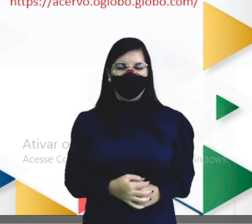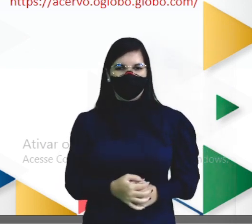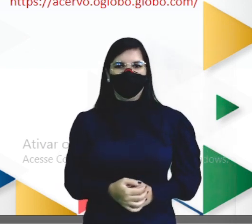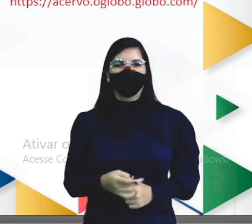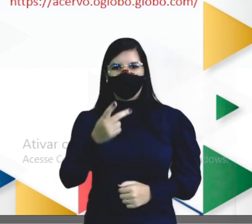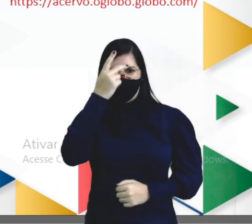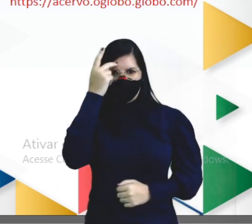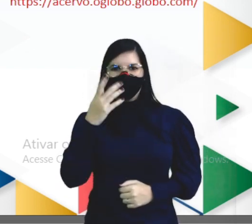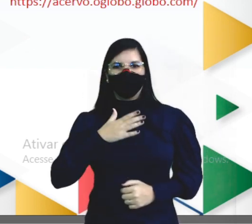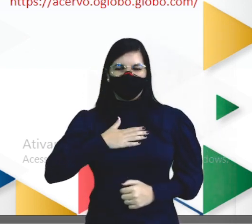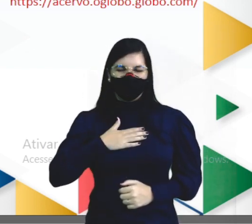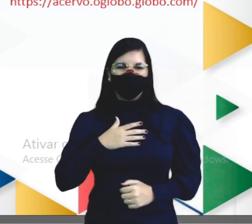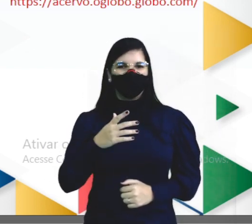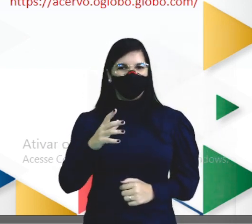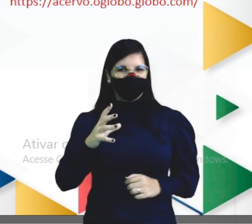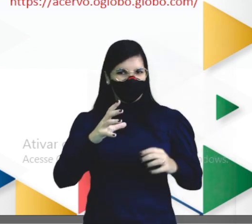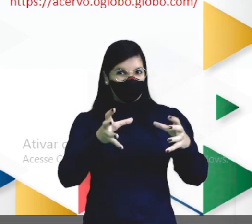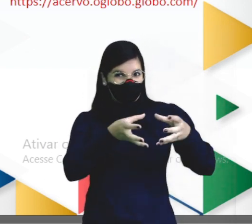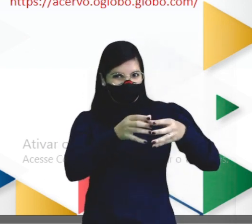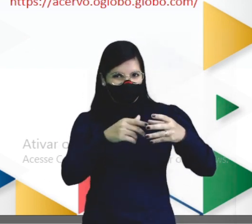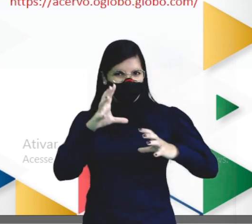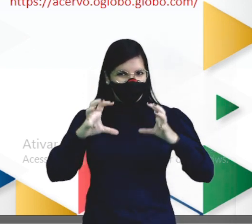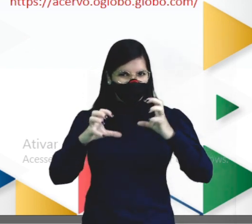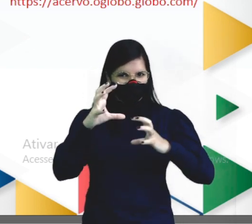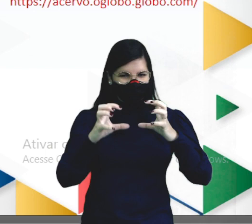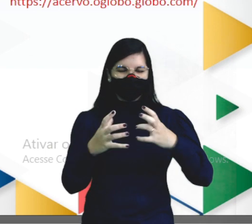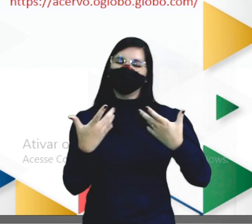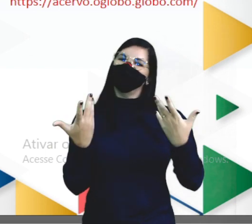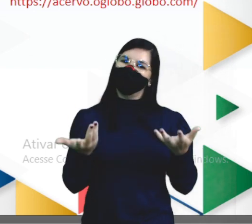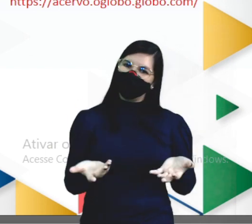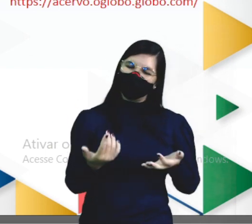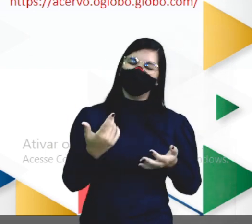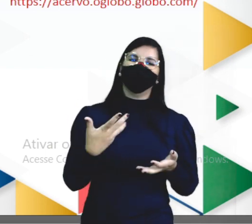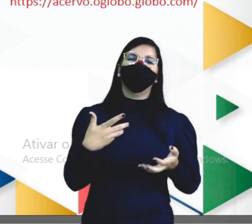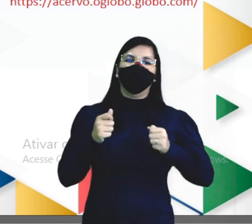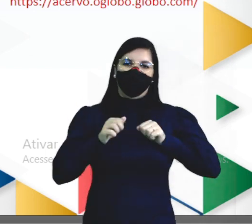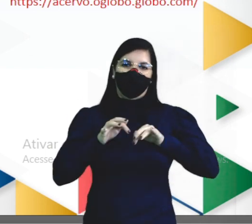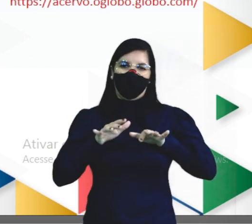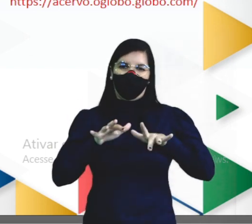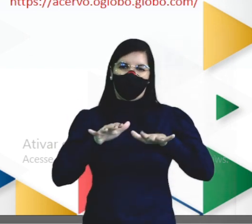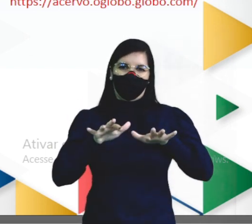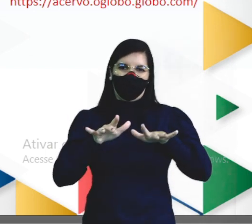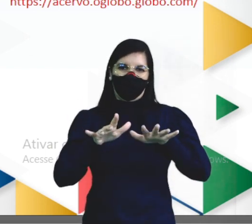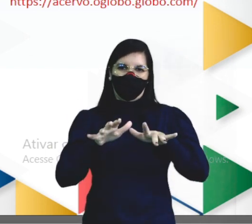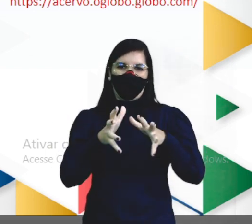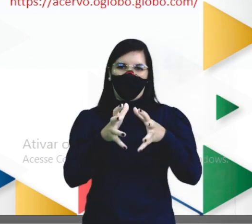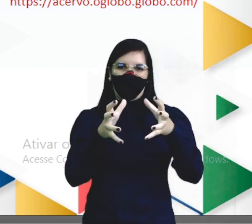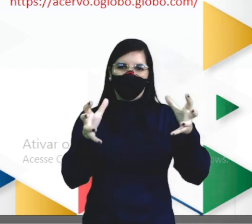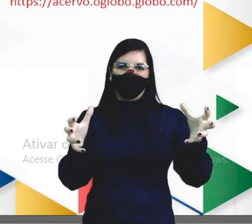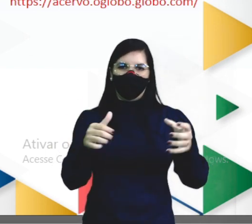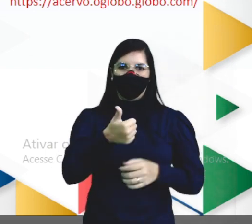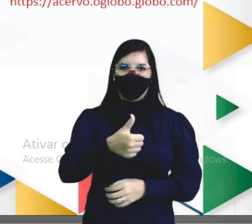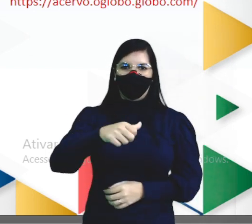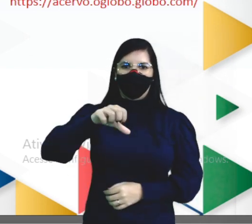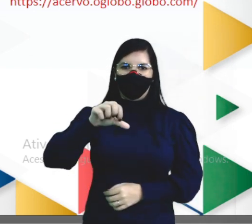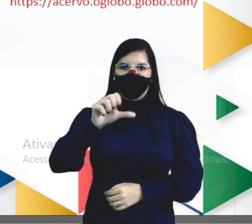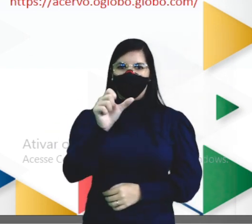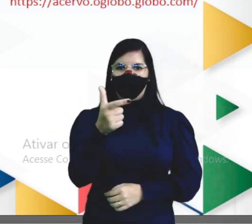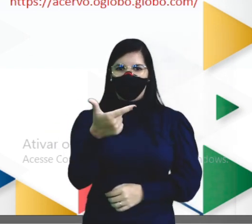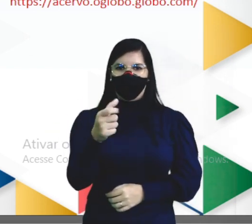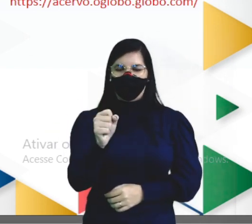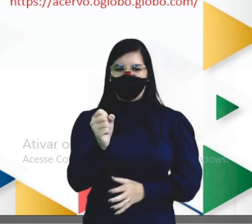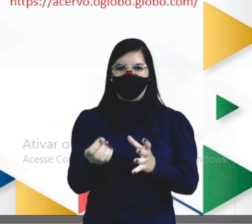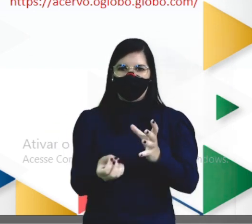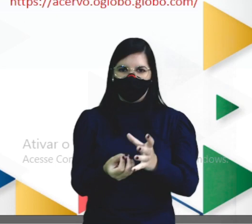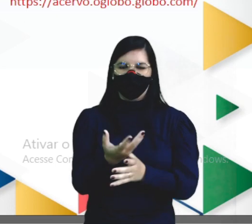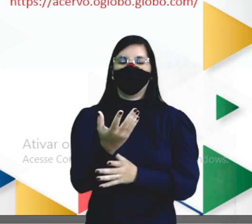gente ia gostar desse título, né? Arengueiro, né? Assim, aos poucos, o bloco foi se ampliando, surgindo em 1928 a Estação